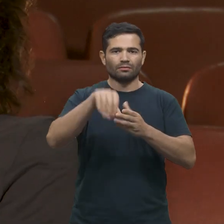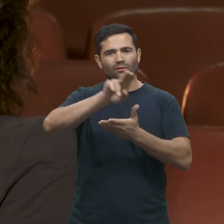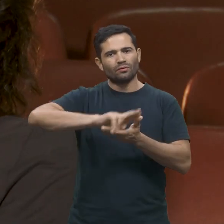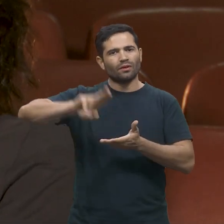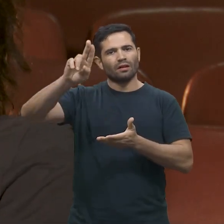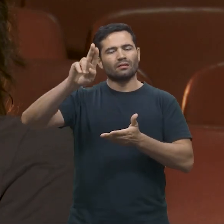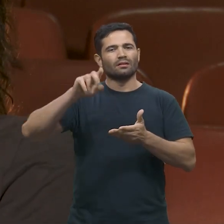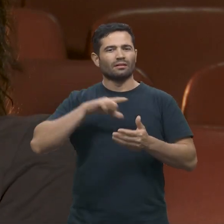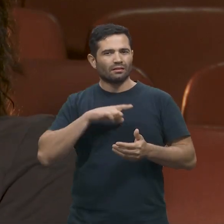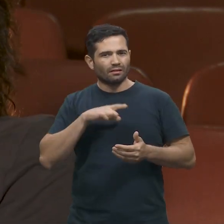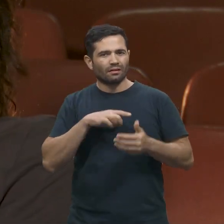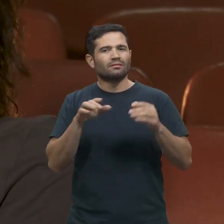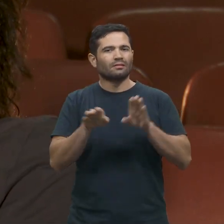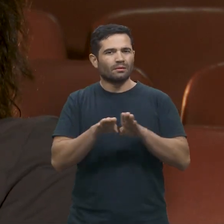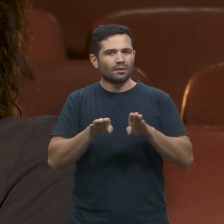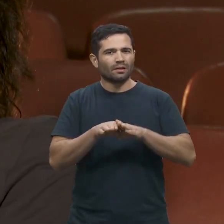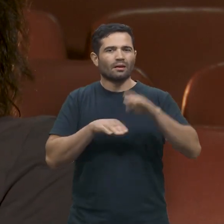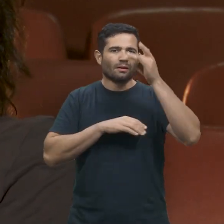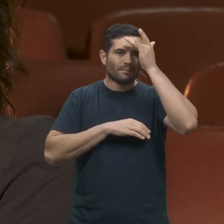também